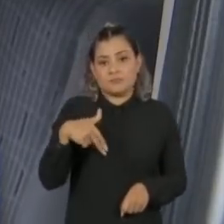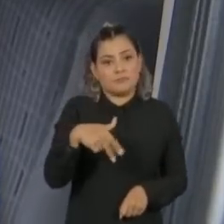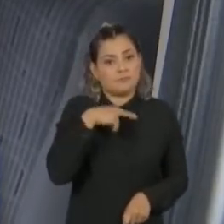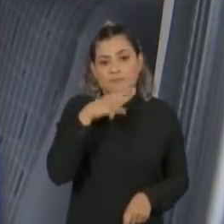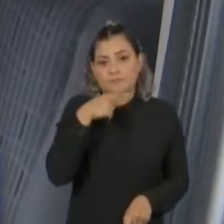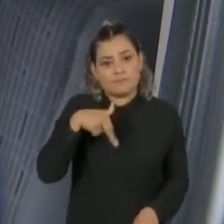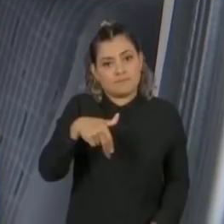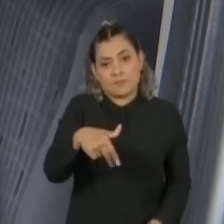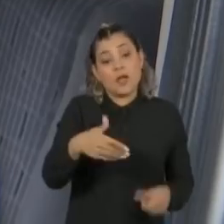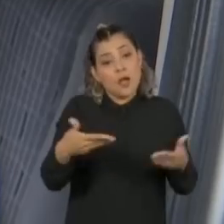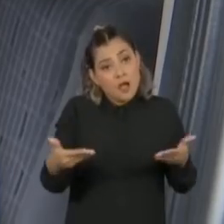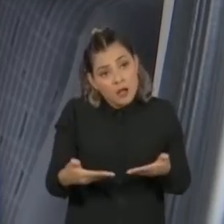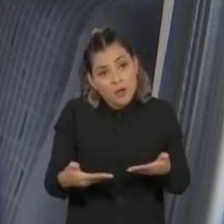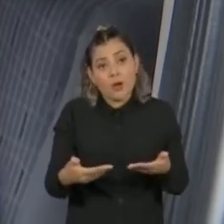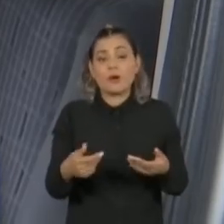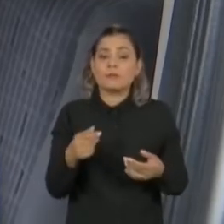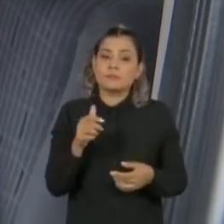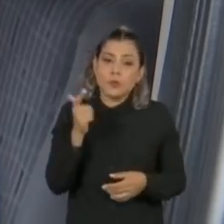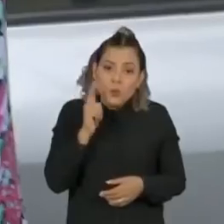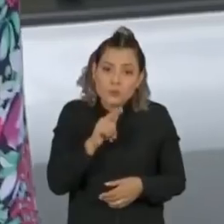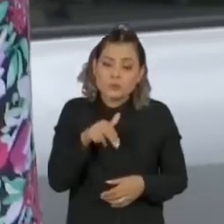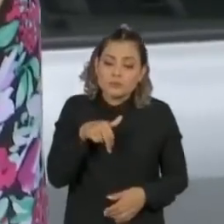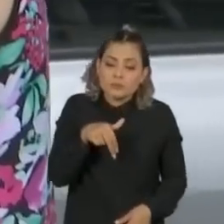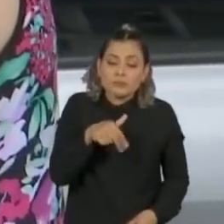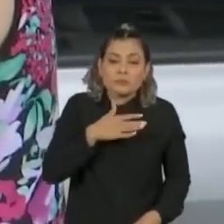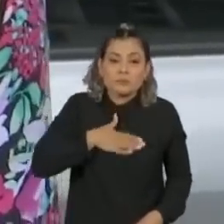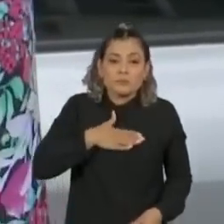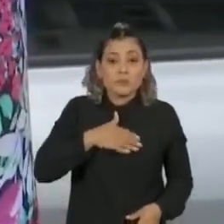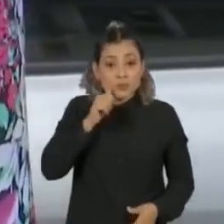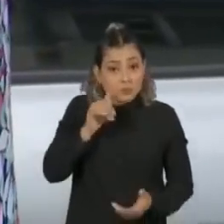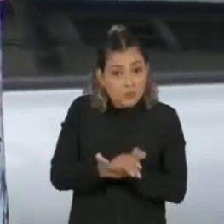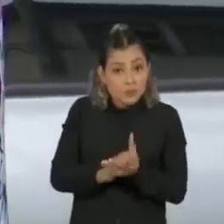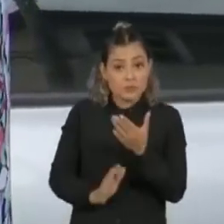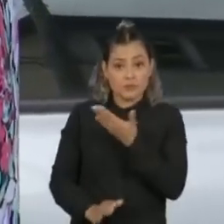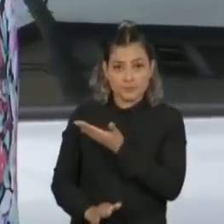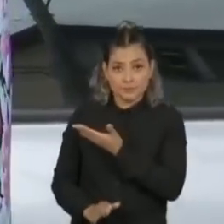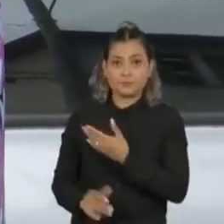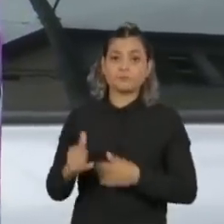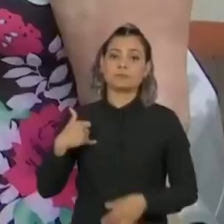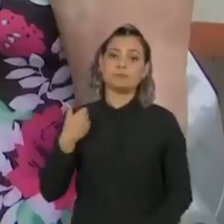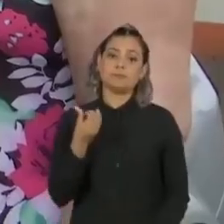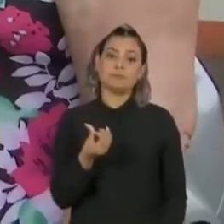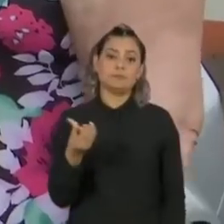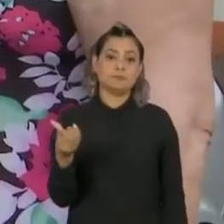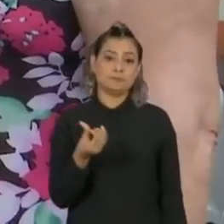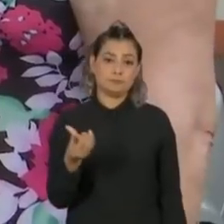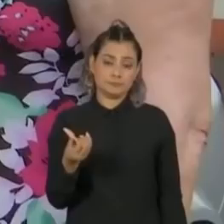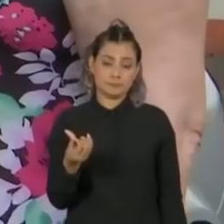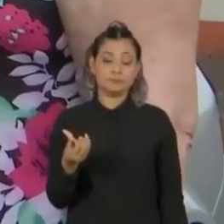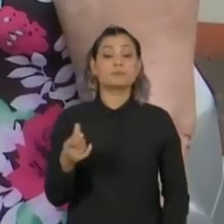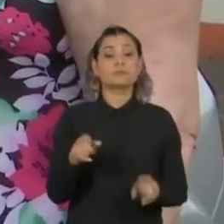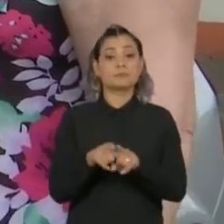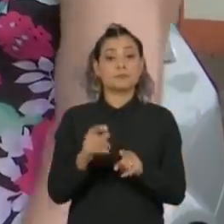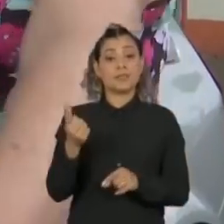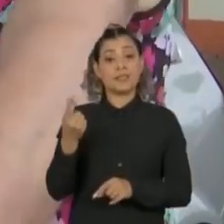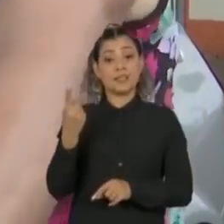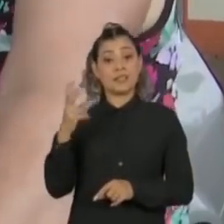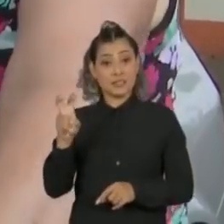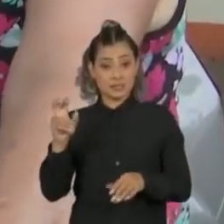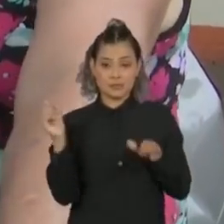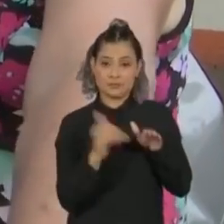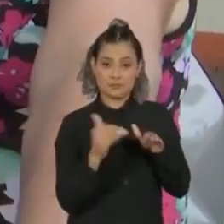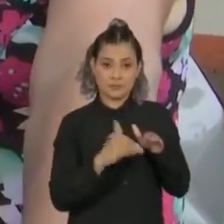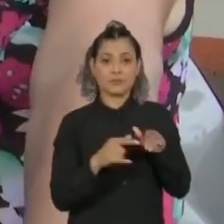falava. Agora que no tratamento eu consegui já andar. A esposa dele, Dona Augusta, tem 66 anos, 15 de contribuição